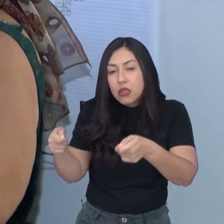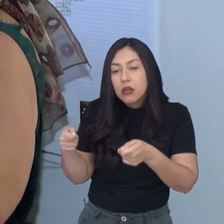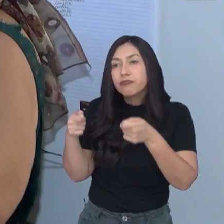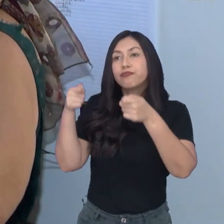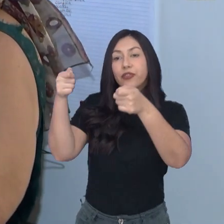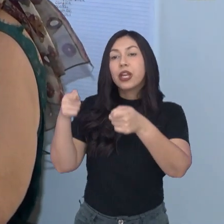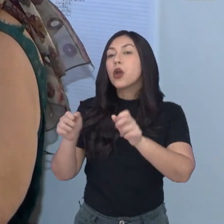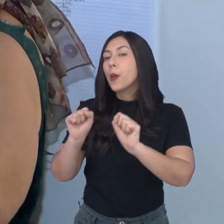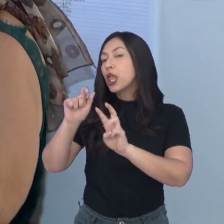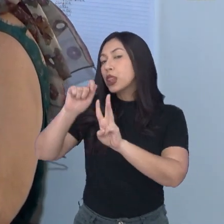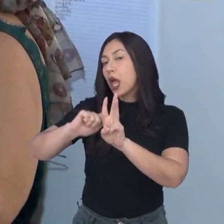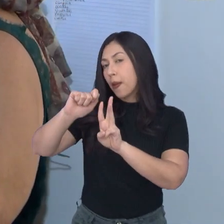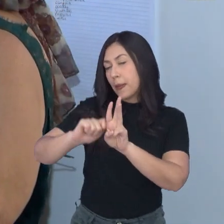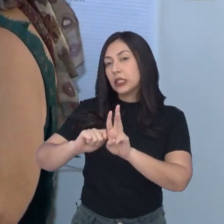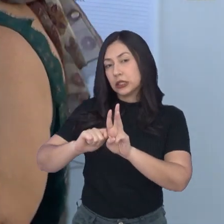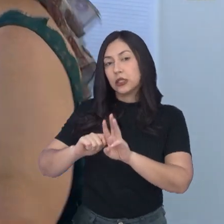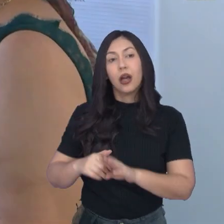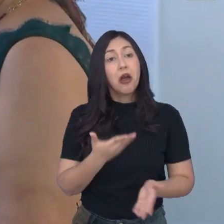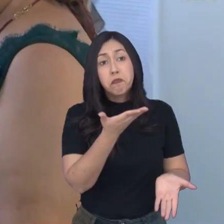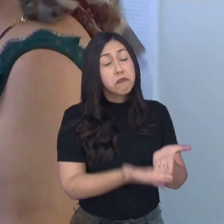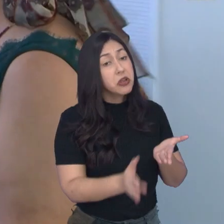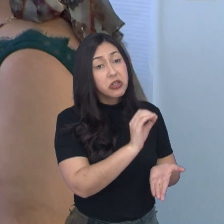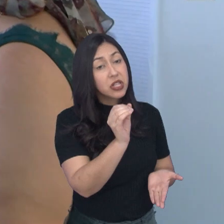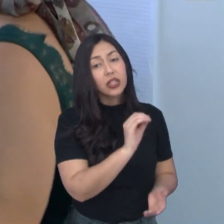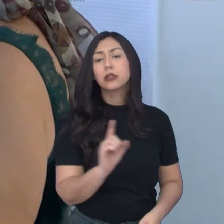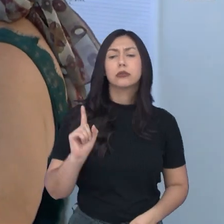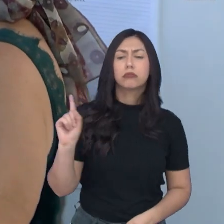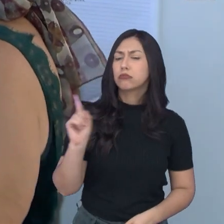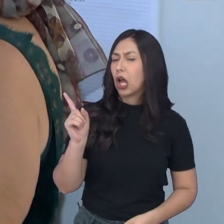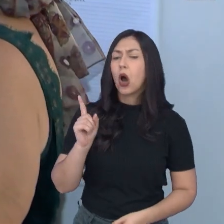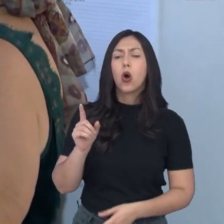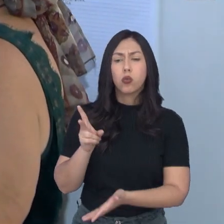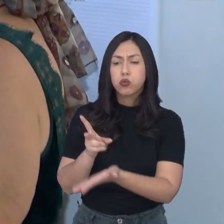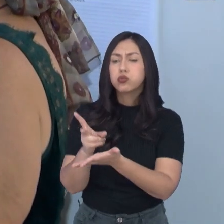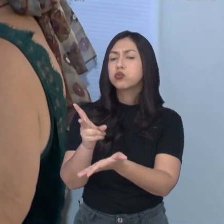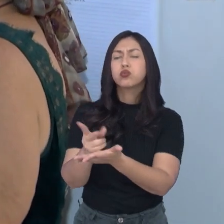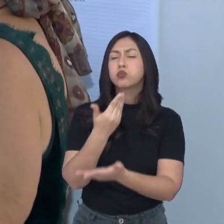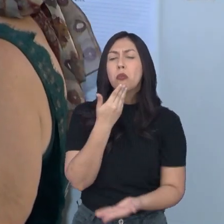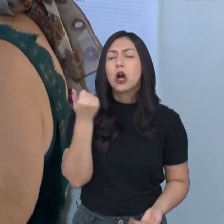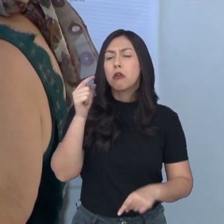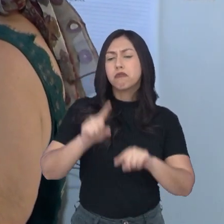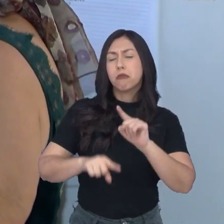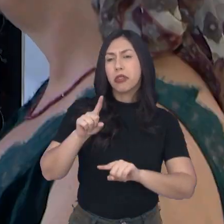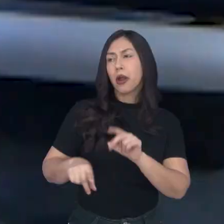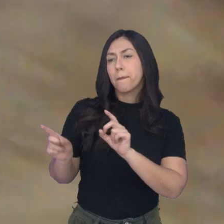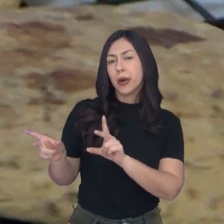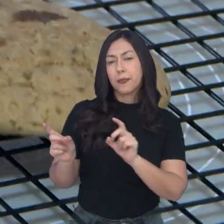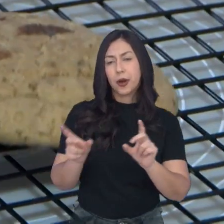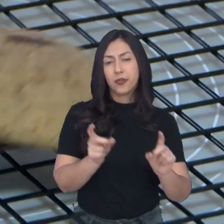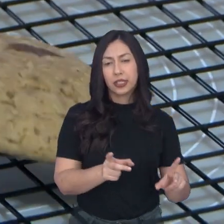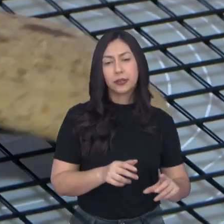duração. Porque aí você não perde, né? De um evento para o outro, uma semana para outra, faz. É um dos melhores produtos para se comercializar, quem está